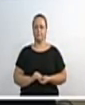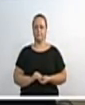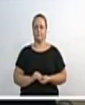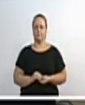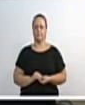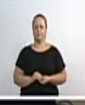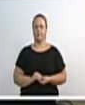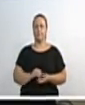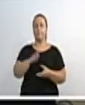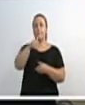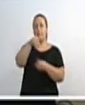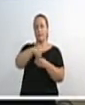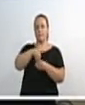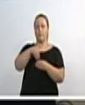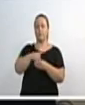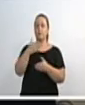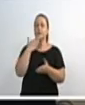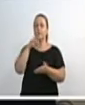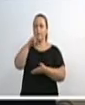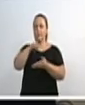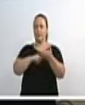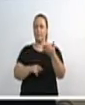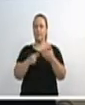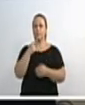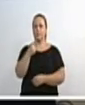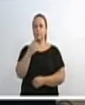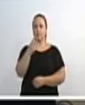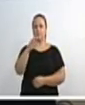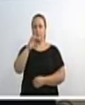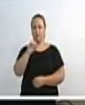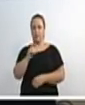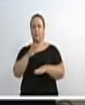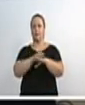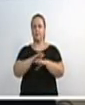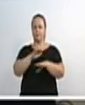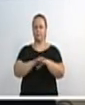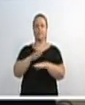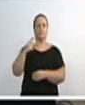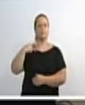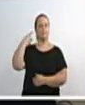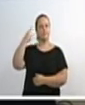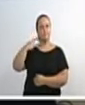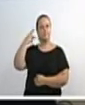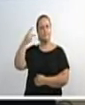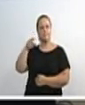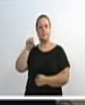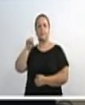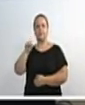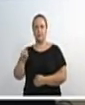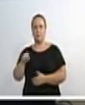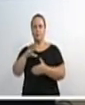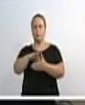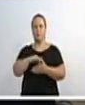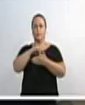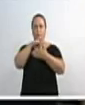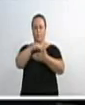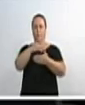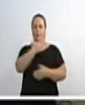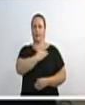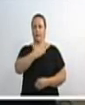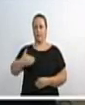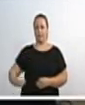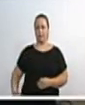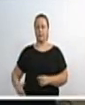Em votação, requerimento 130, de autoria do vereador Silvio Zimmermann, líder do governo, após ouvido